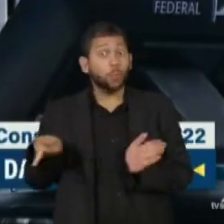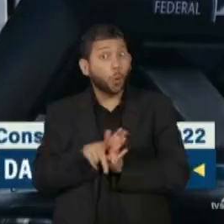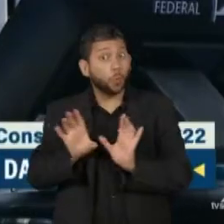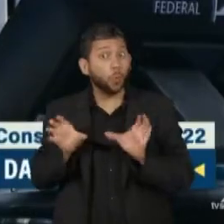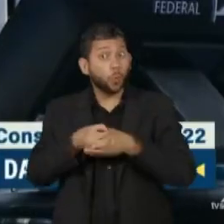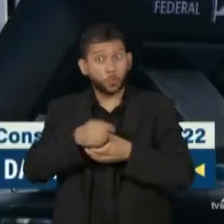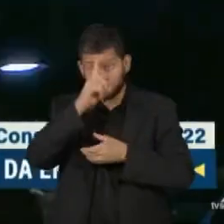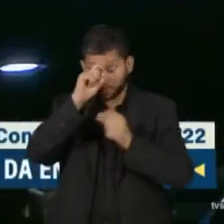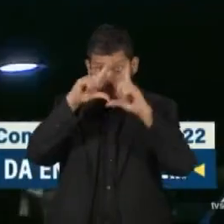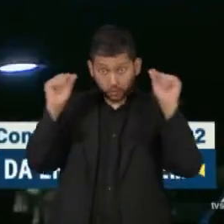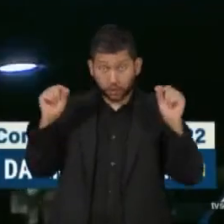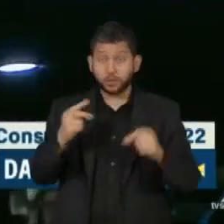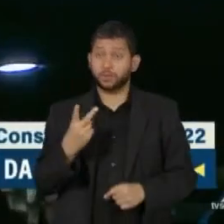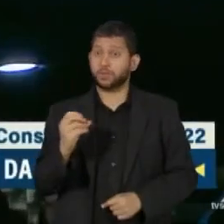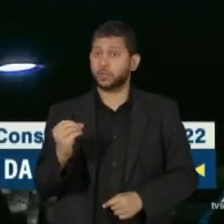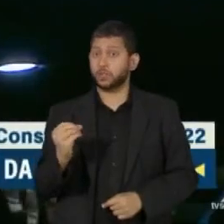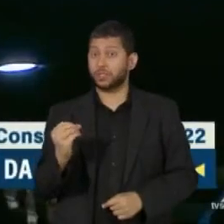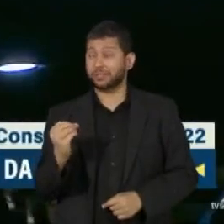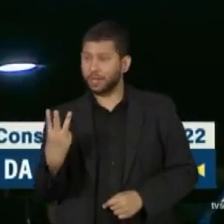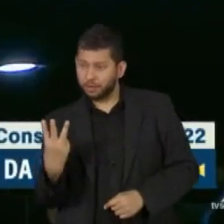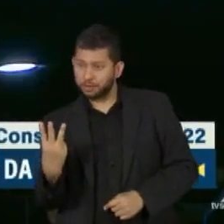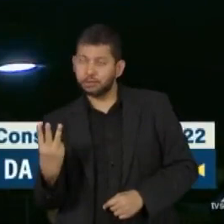2023 e 2027